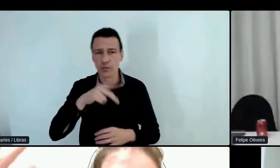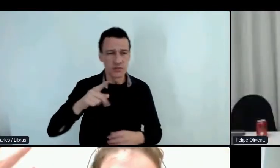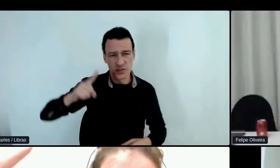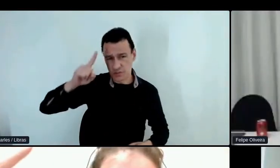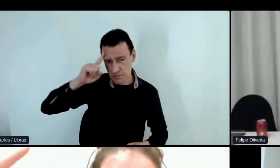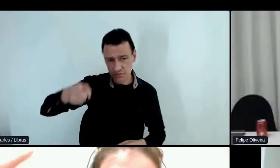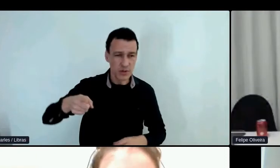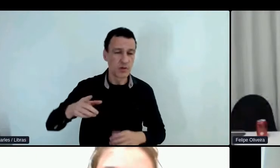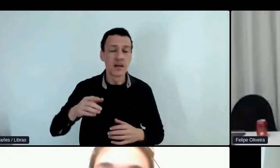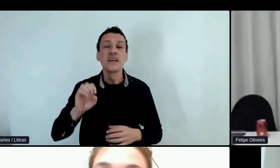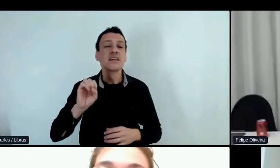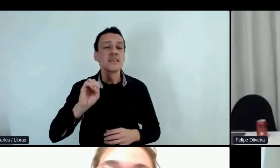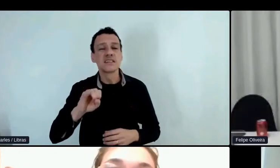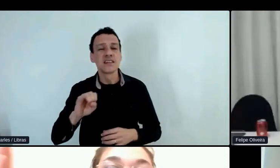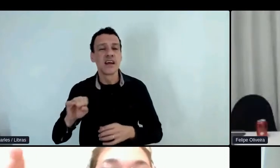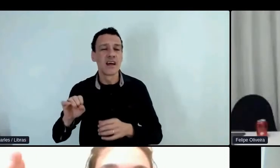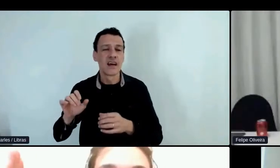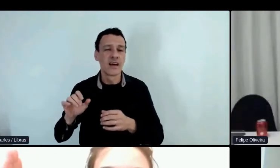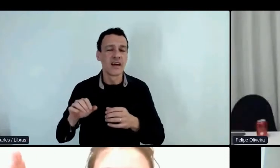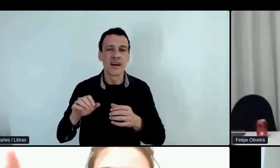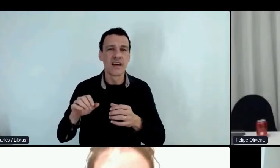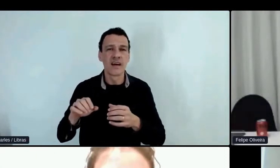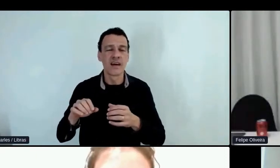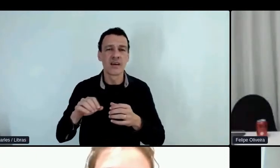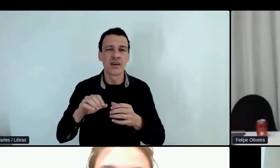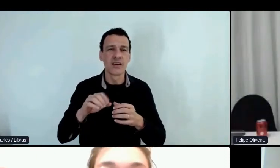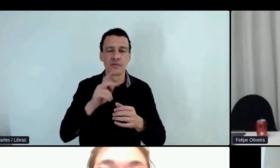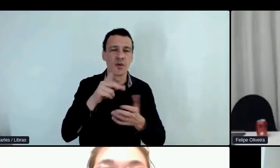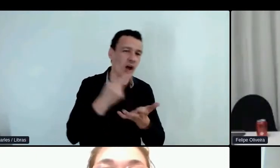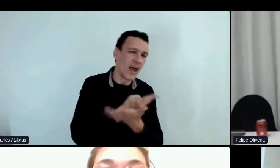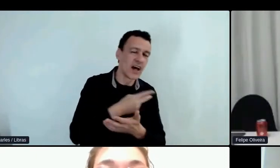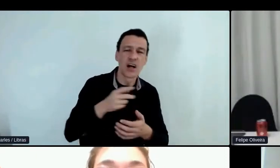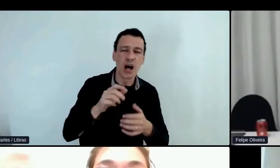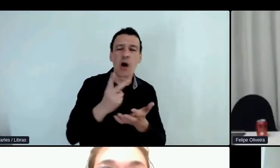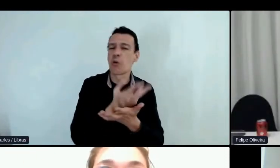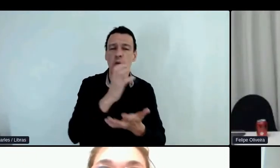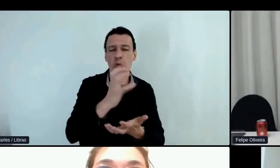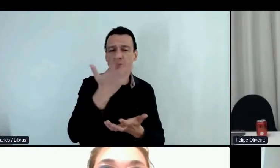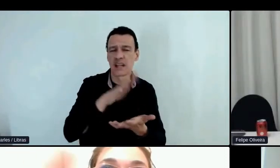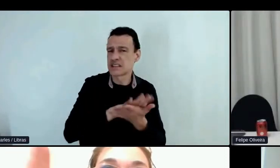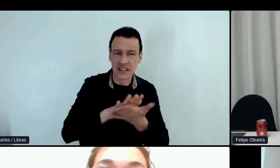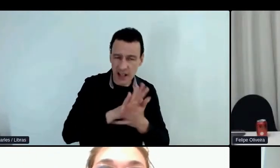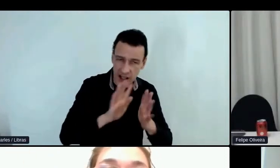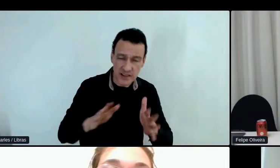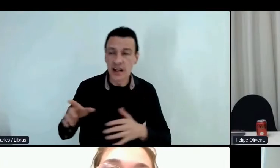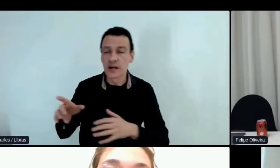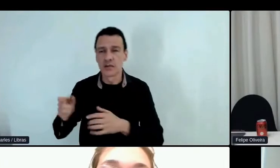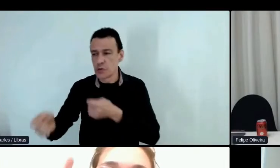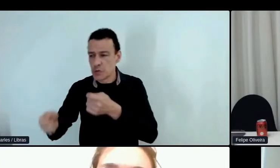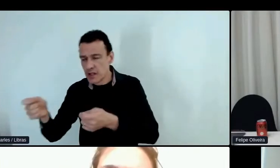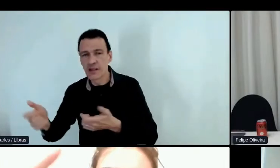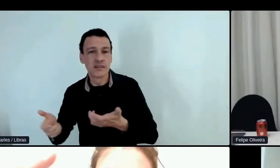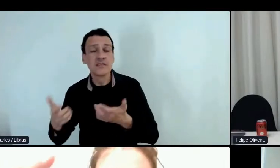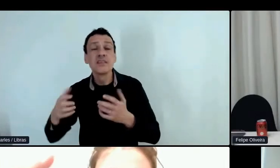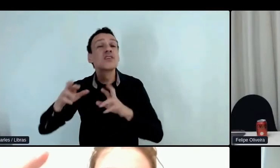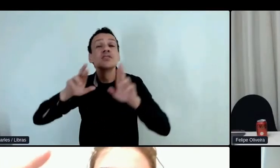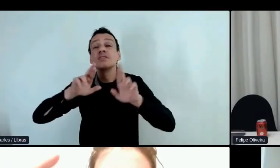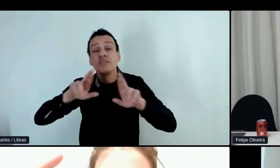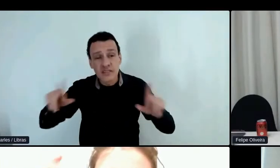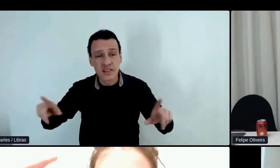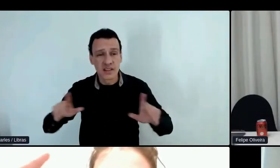ali dentro, você tem que desempenhar a sua função, você tem um trabalho a entregar, enquanto que na faculdade não. O aluno tem uma data para entregar